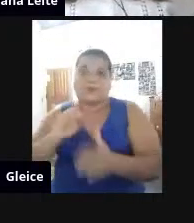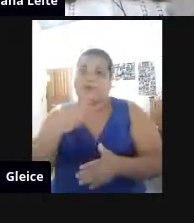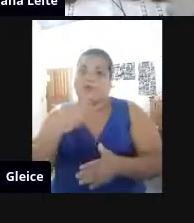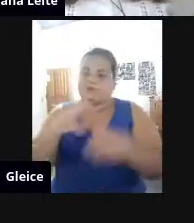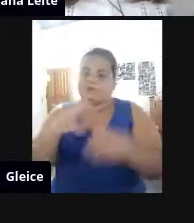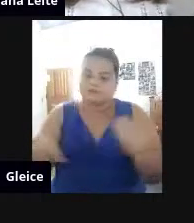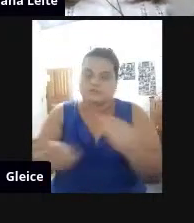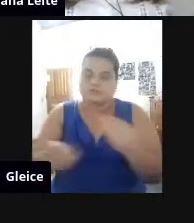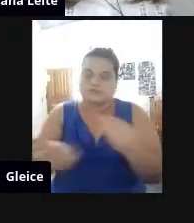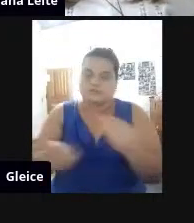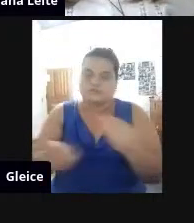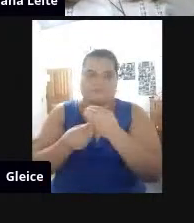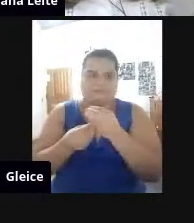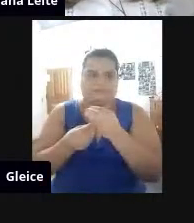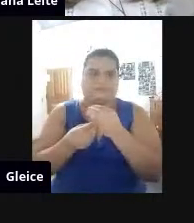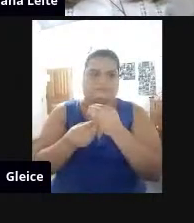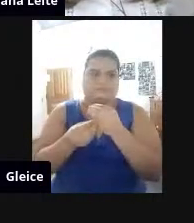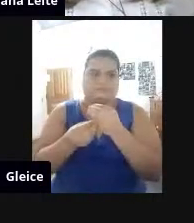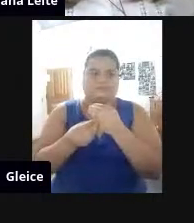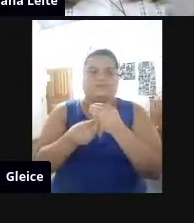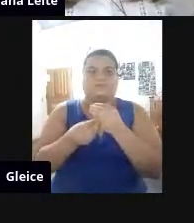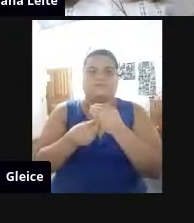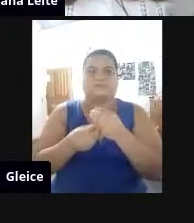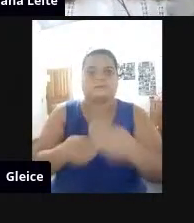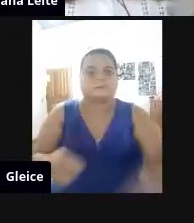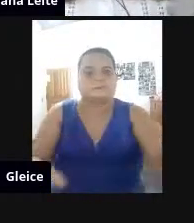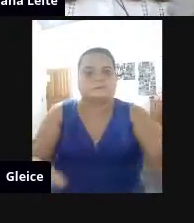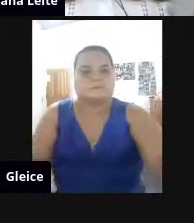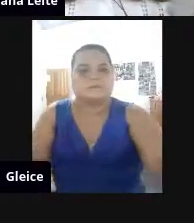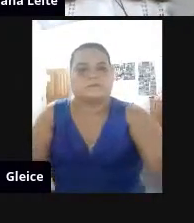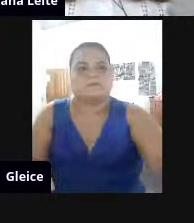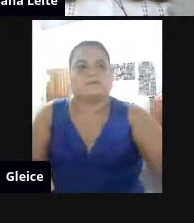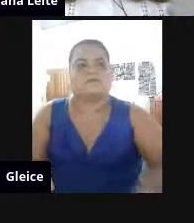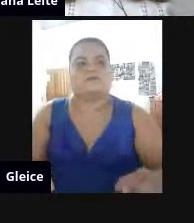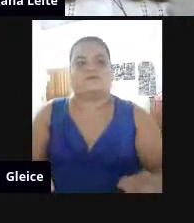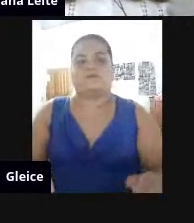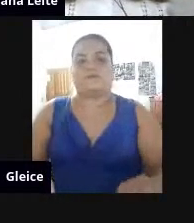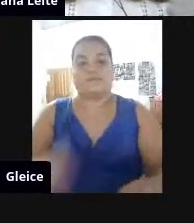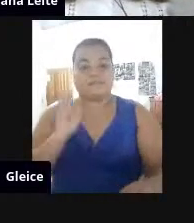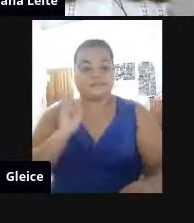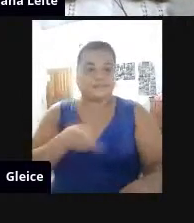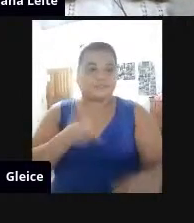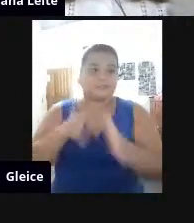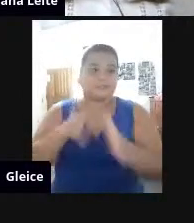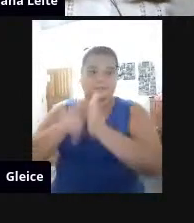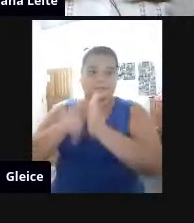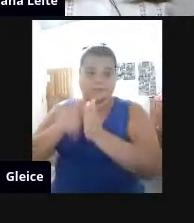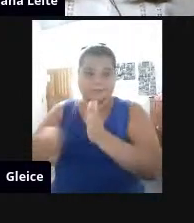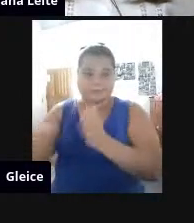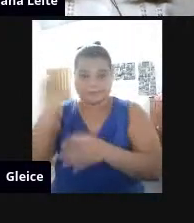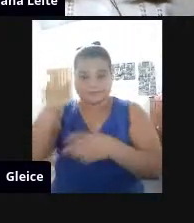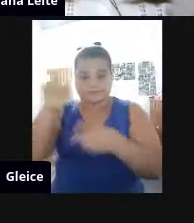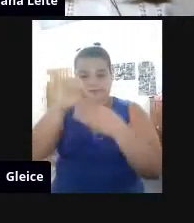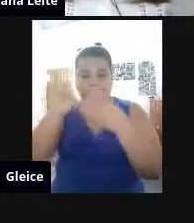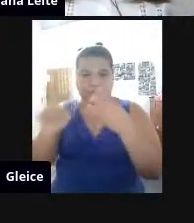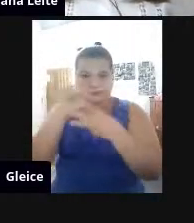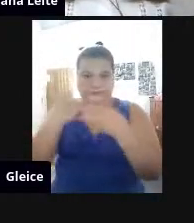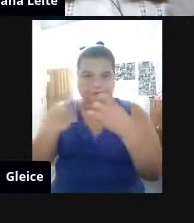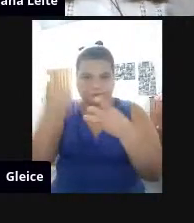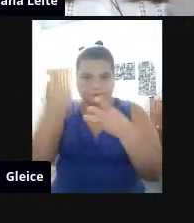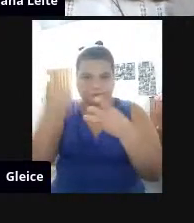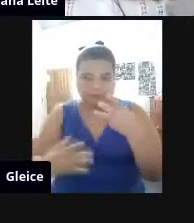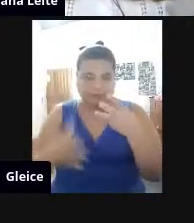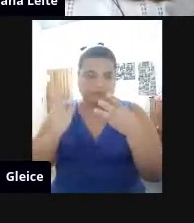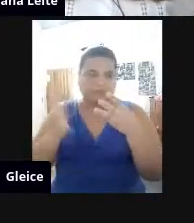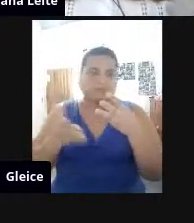aí, gente, nessas dietas, ela sempre faz a exclusão daqueles alimentos alergênicos que eu falei anteriormente, leite, glúten